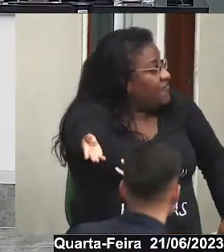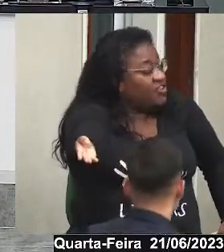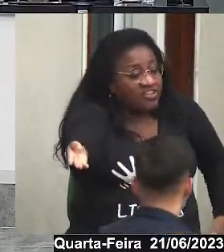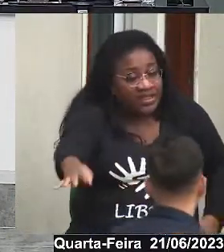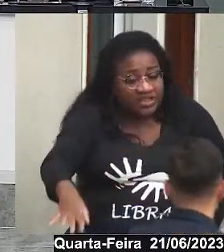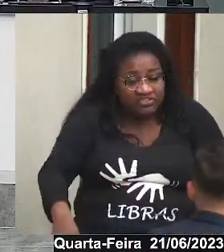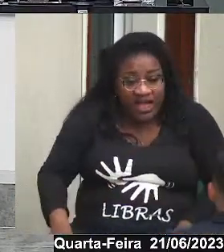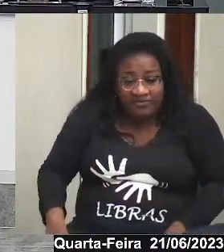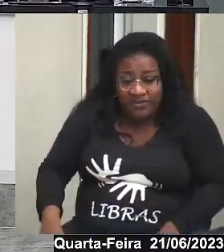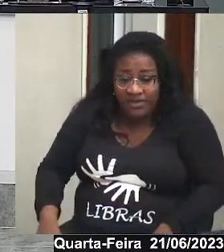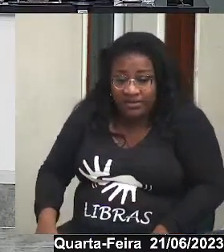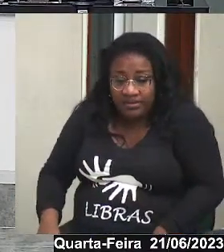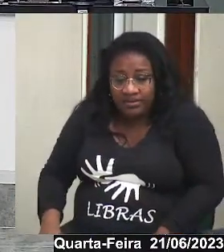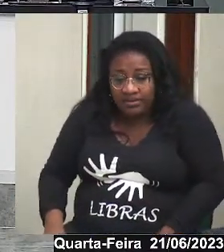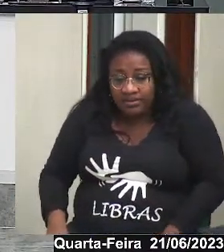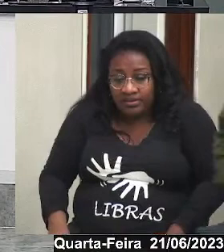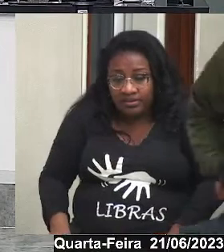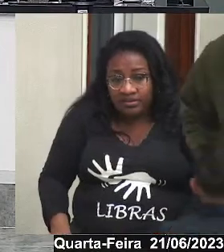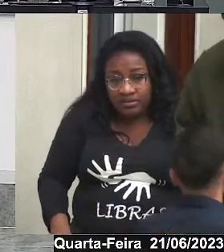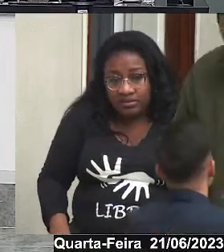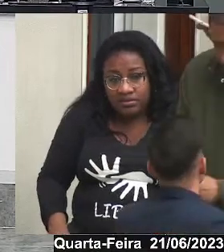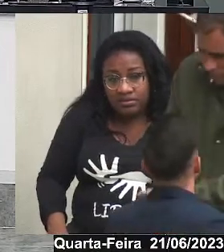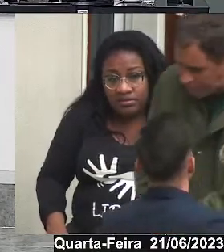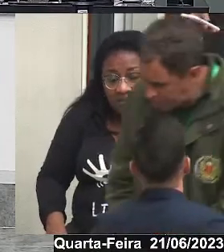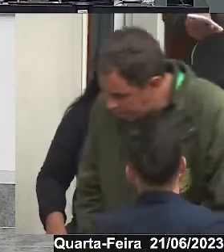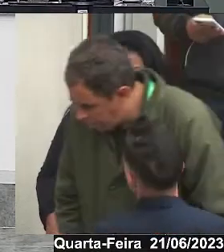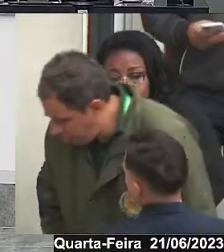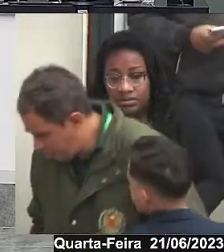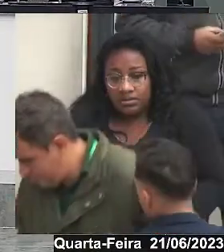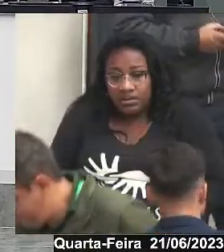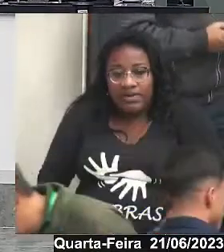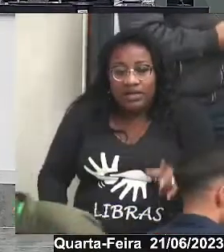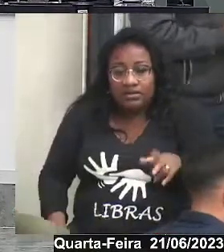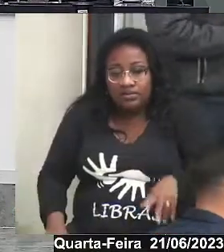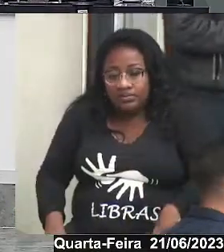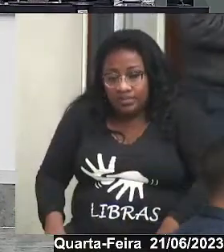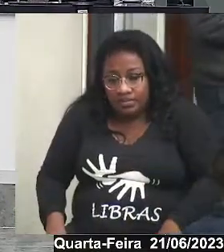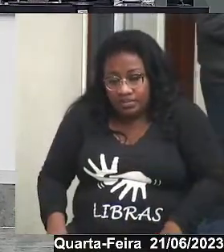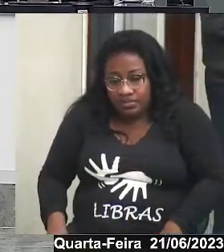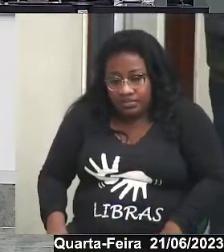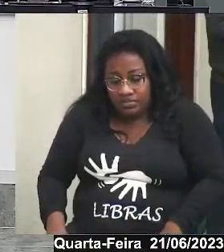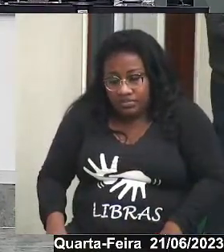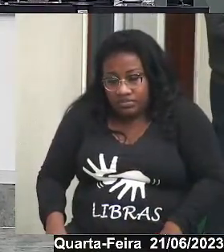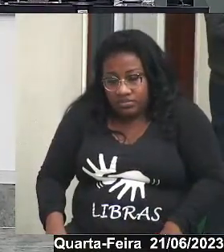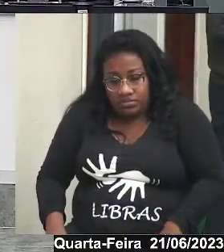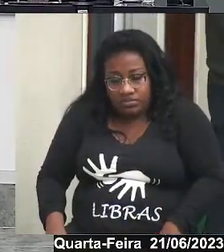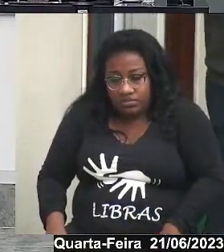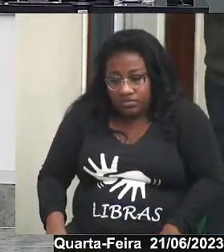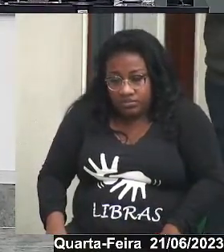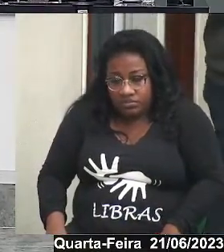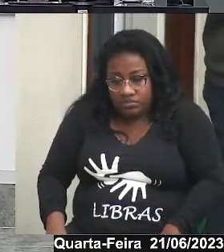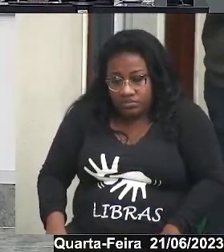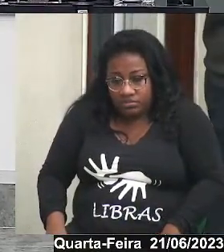pelo ponto final do Jardim Perinho e pelo Jardim Santo Antônio, tendo como destino Vila Sônia em São Paulo. Presidente.